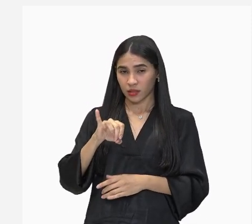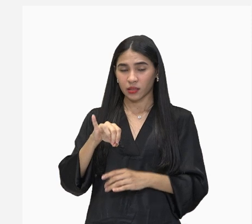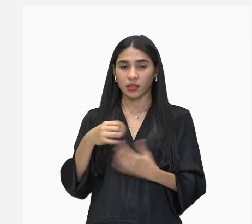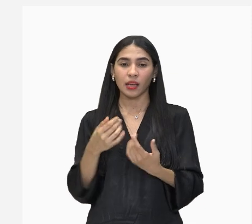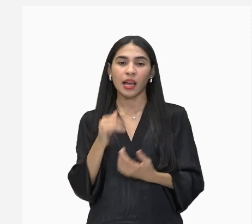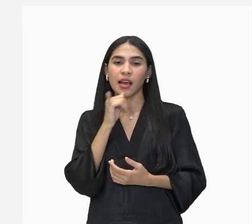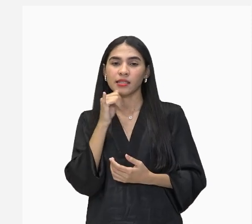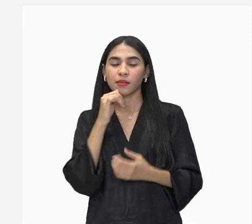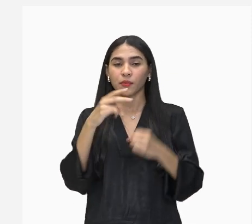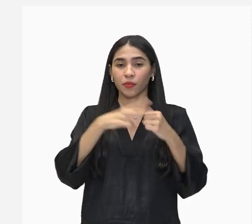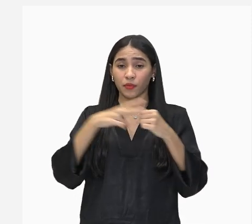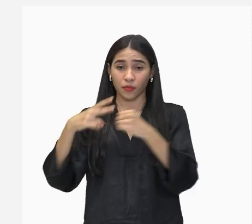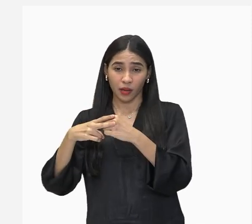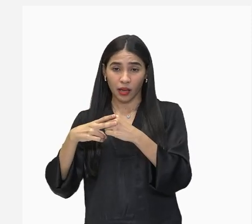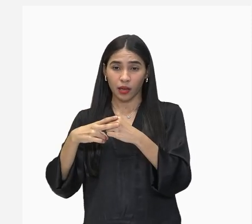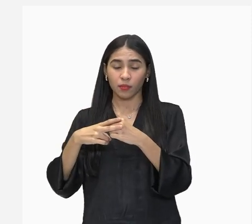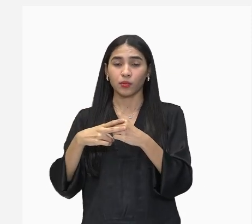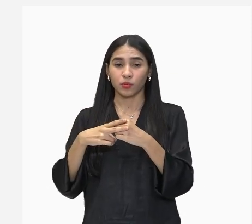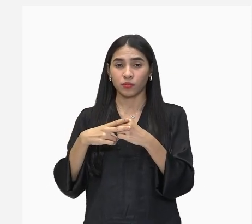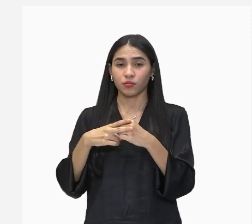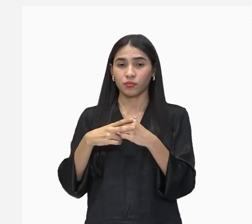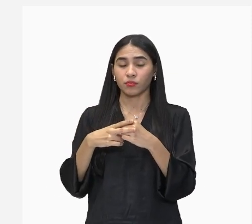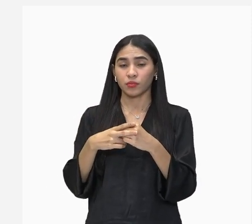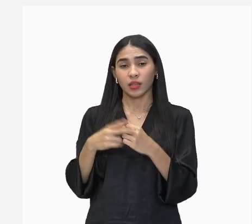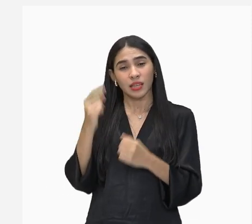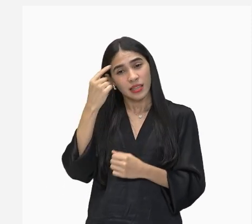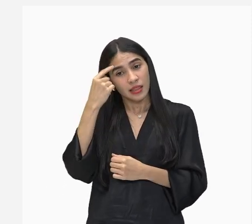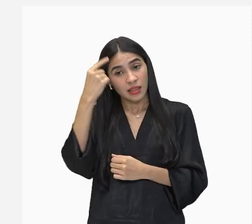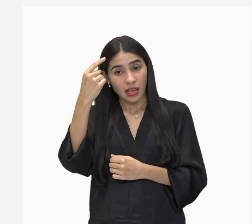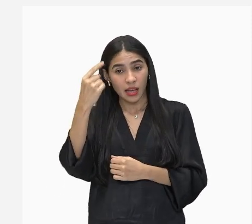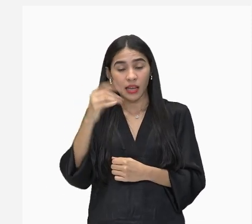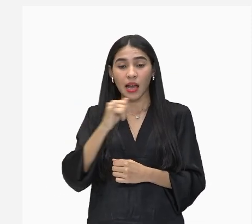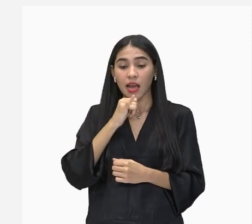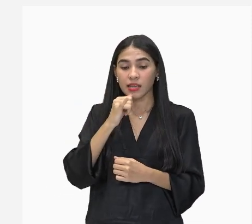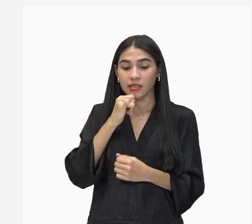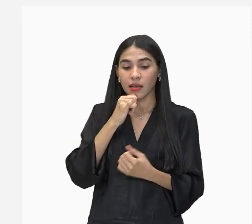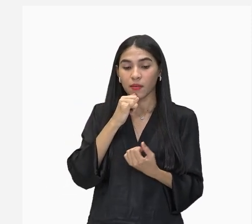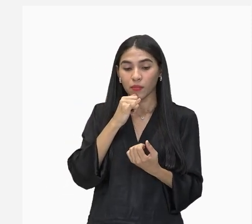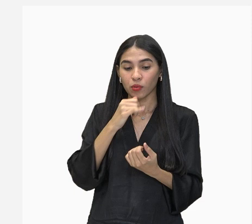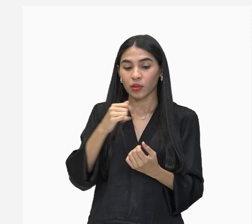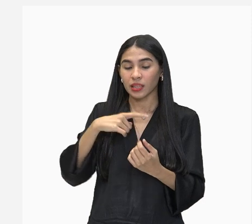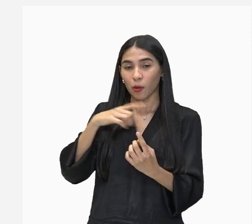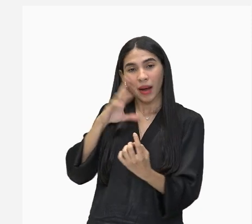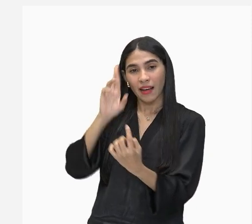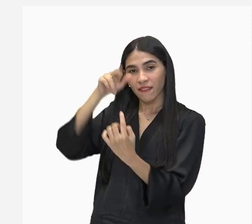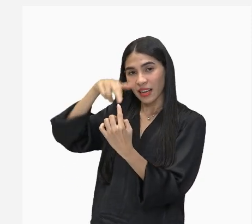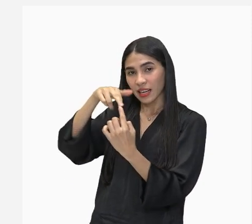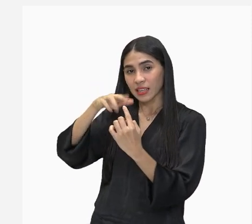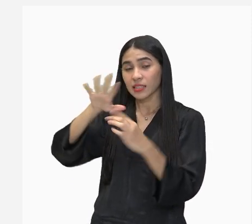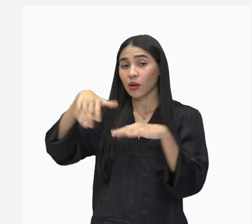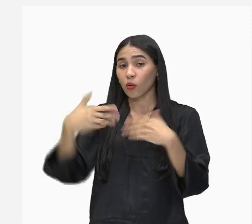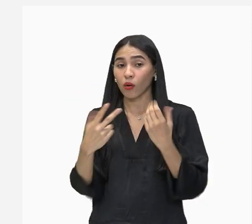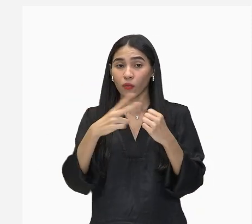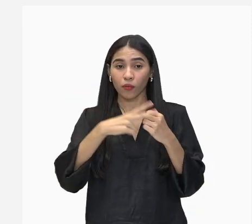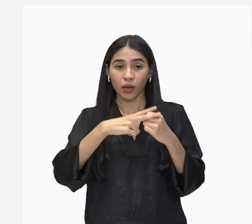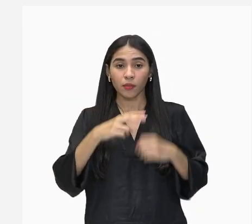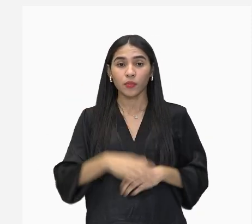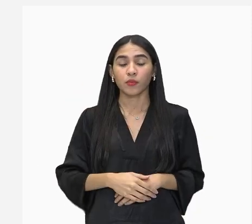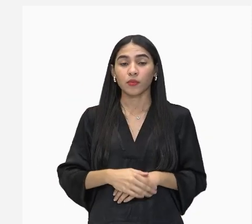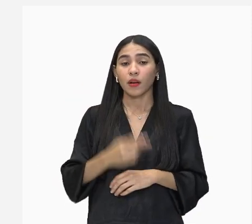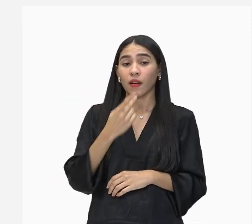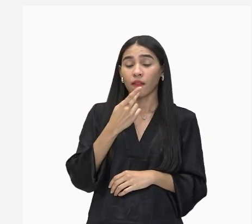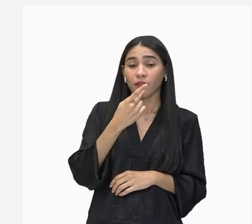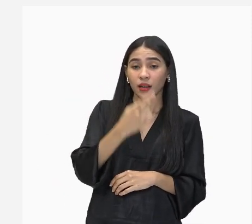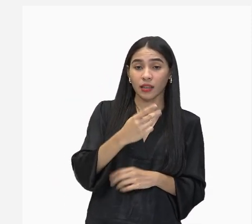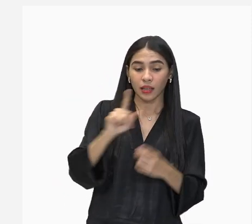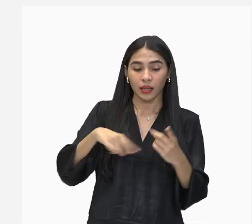exatamente aqueles verbos que deixam para a gente a ideia de que algo vai ser falado, certo? Quais são esses verbos? O verbo falar,